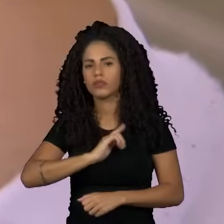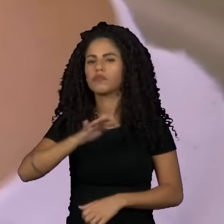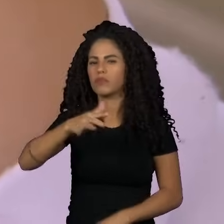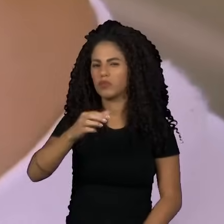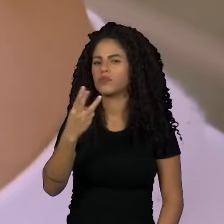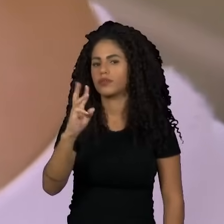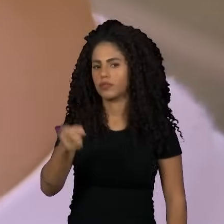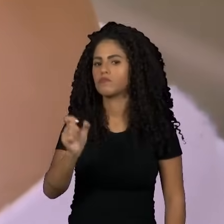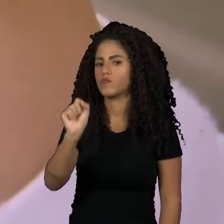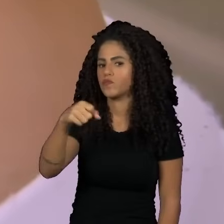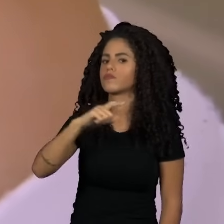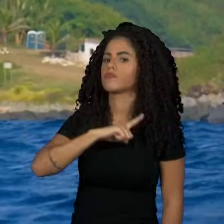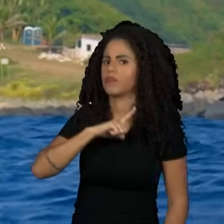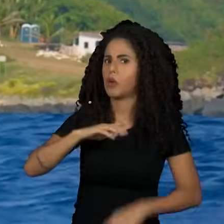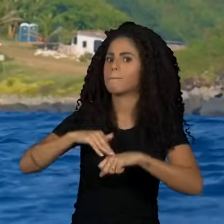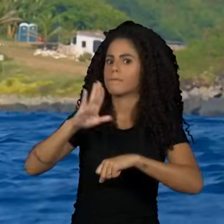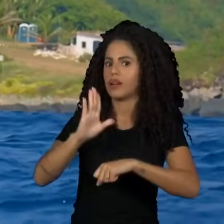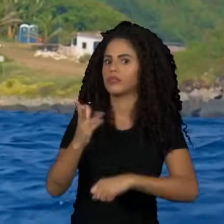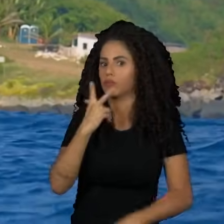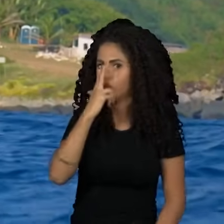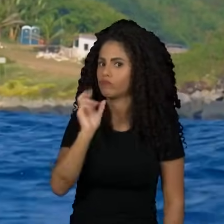uns 3.000 golfinhos, né, para mais.